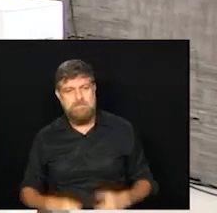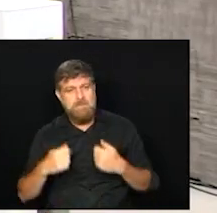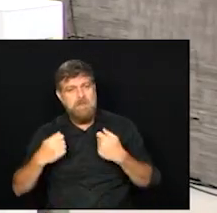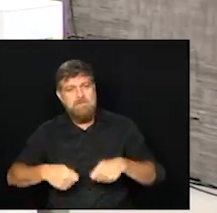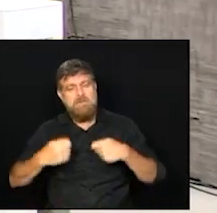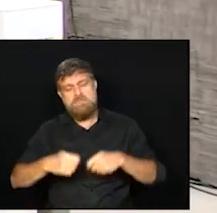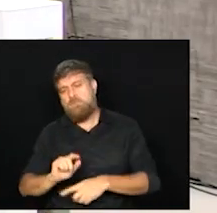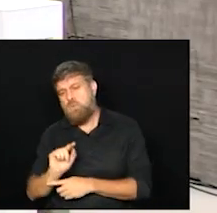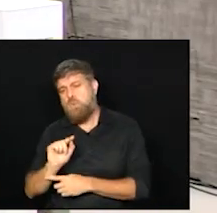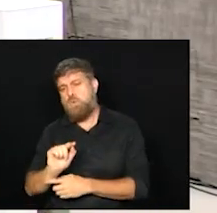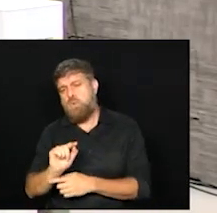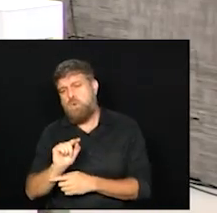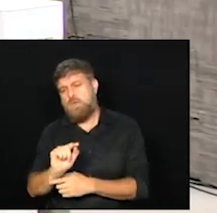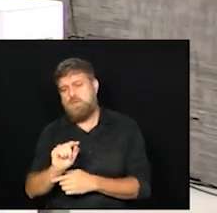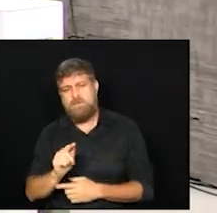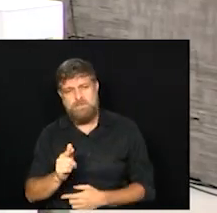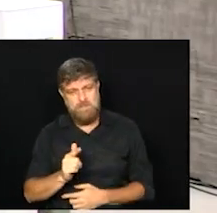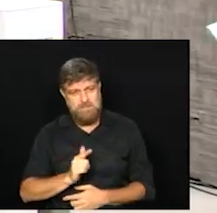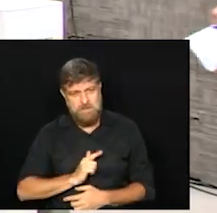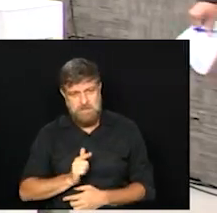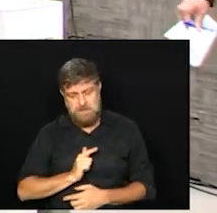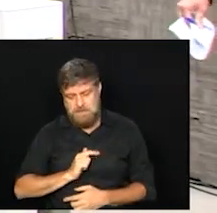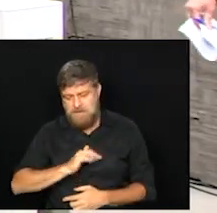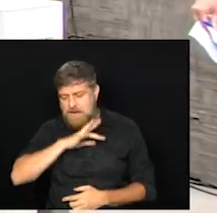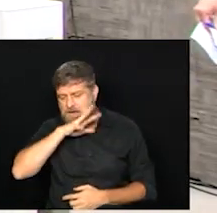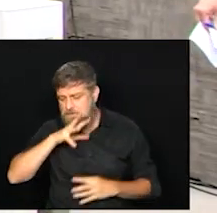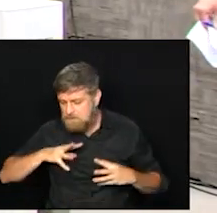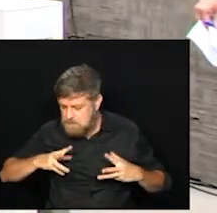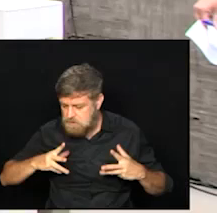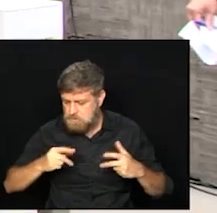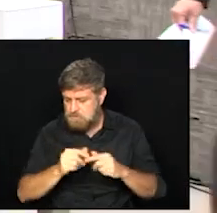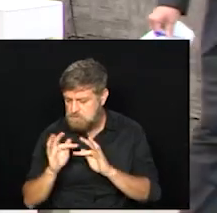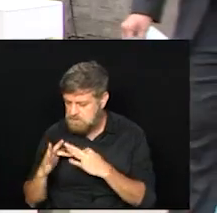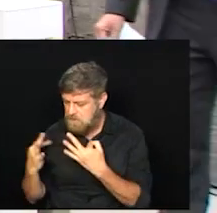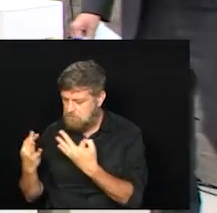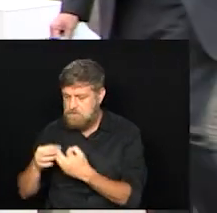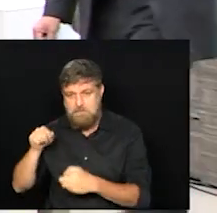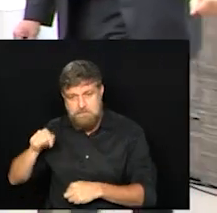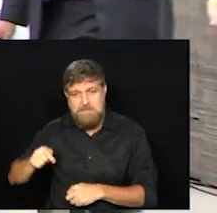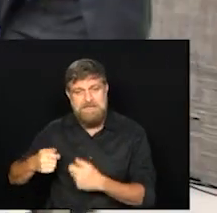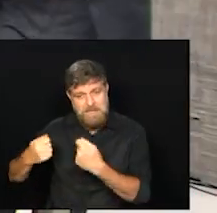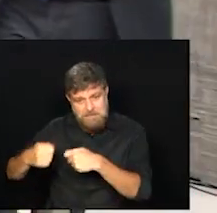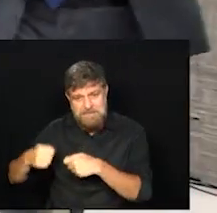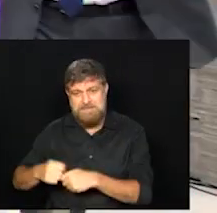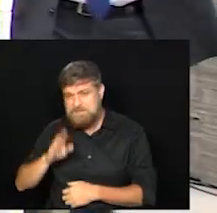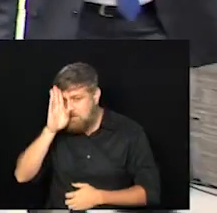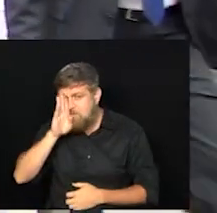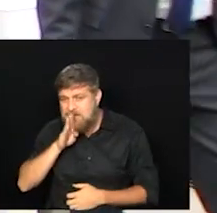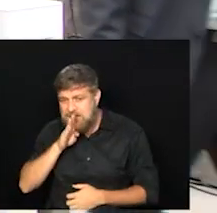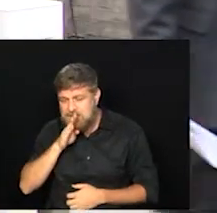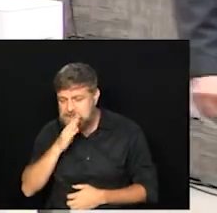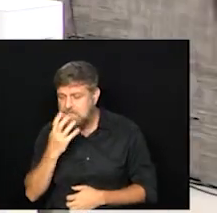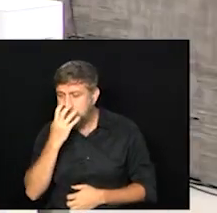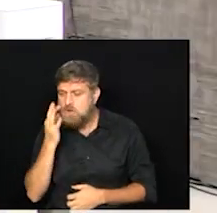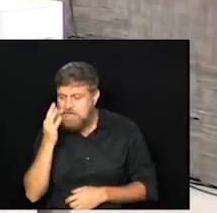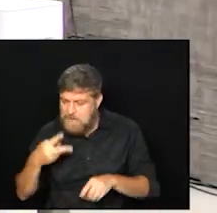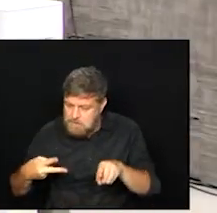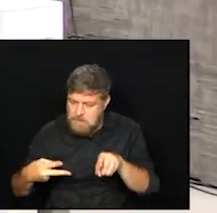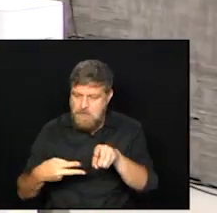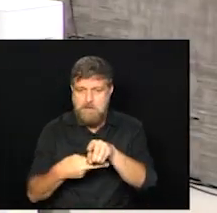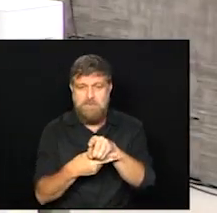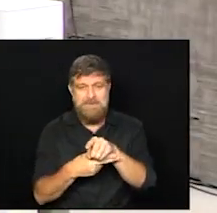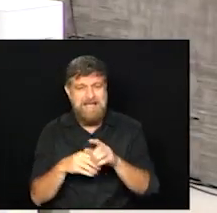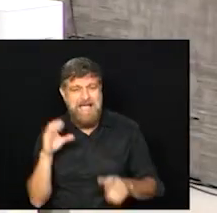Precisamos, necessitamos, e todos os animais, as famílias que precisam aqui na cidade, ser atendida